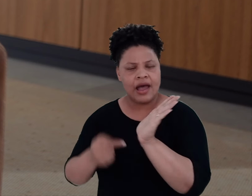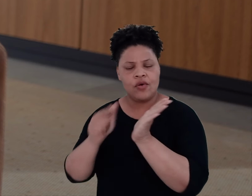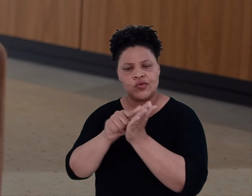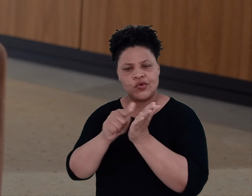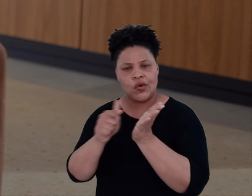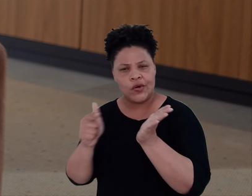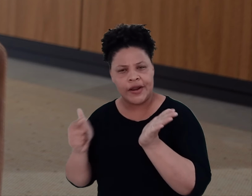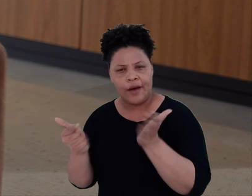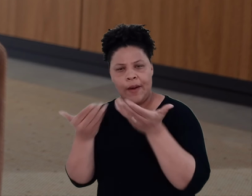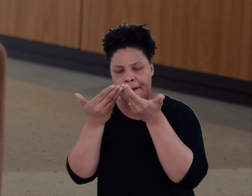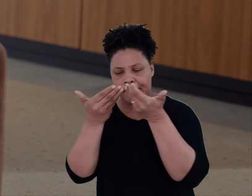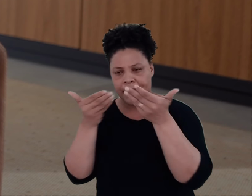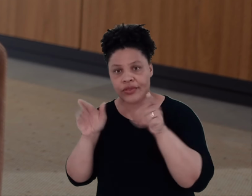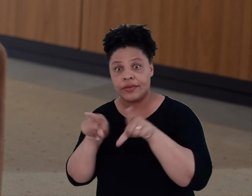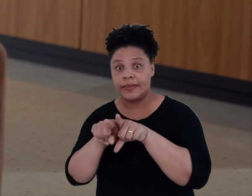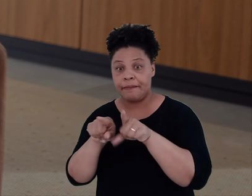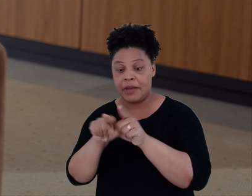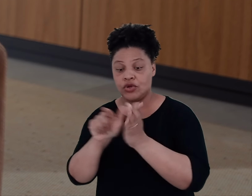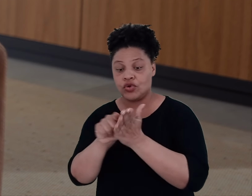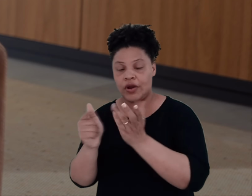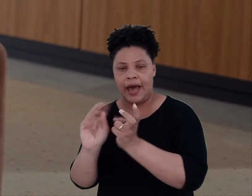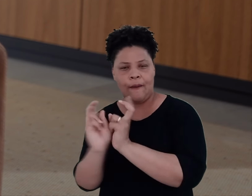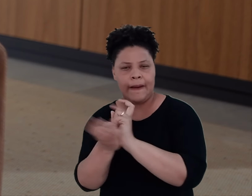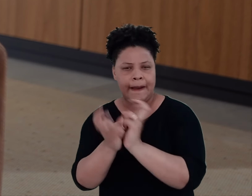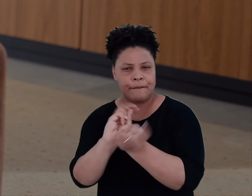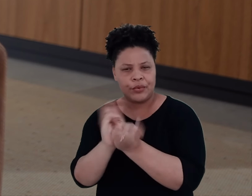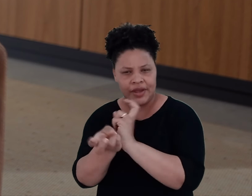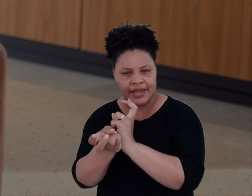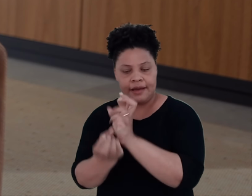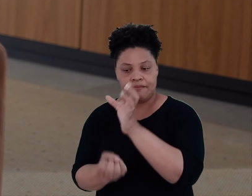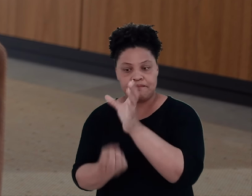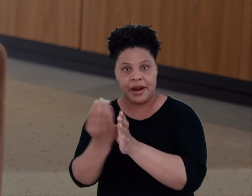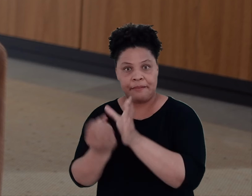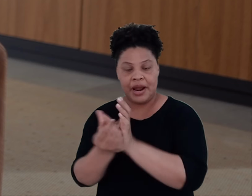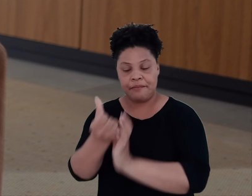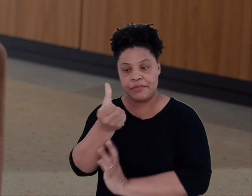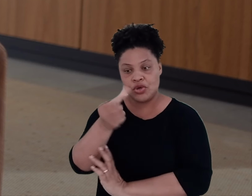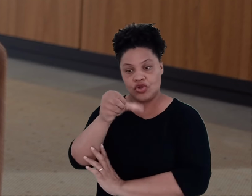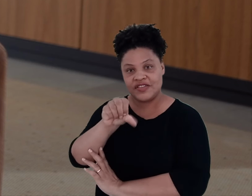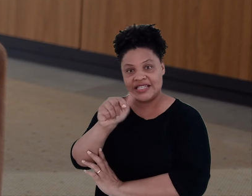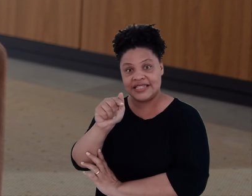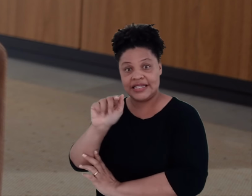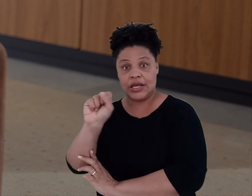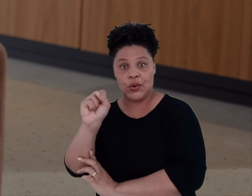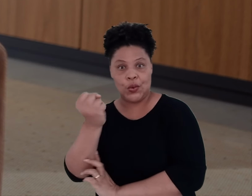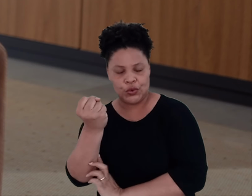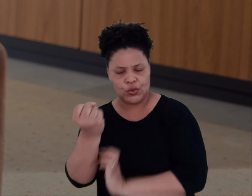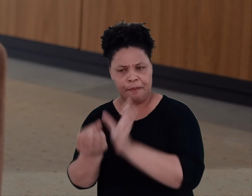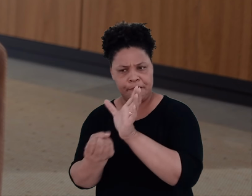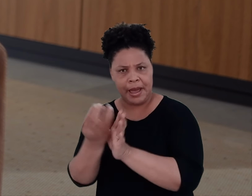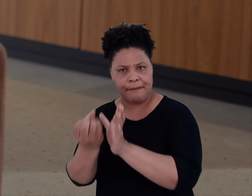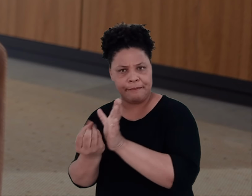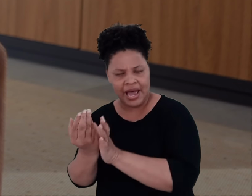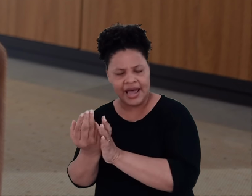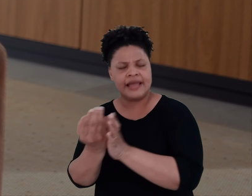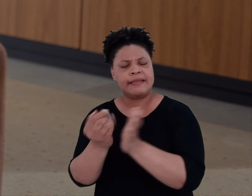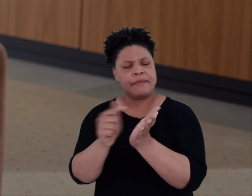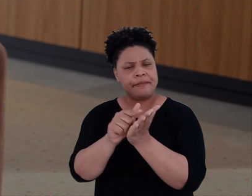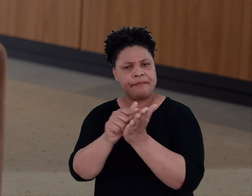Jornal Abertura e o Capoeira, todos esses lançados em 1978. Essas publicações e muitas